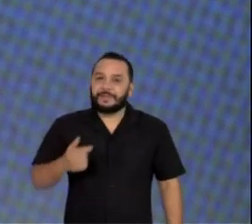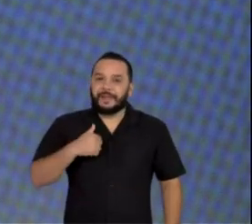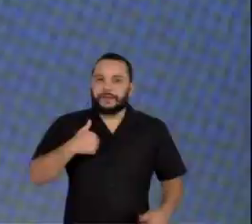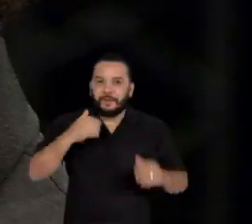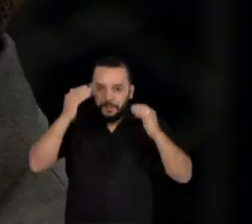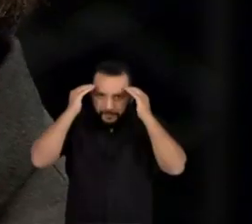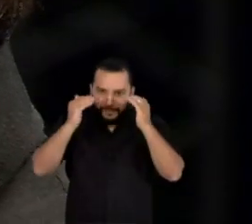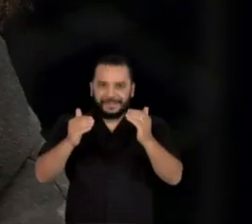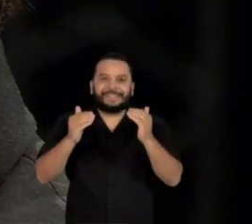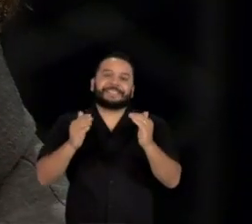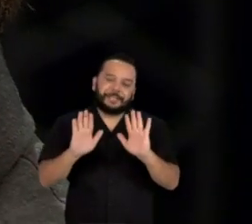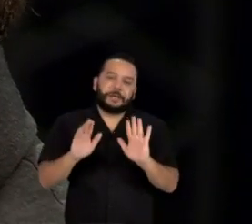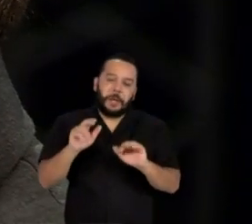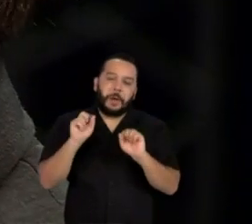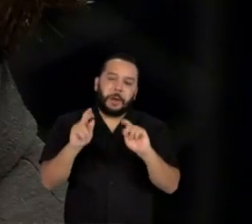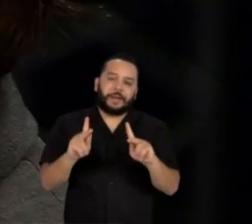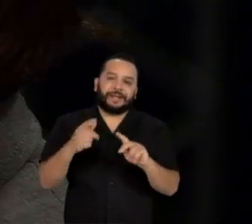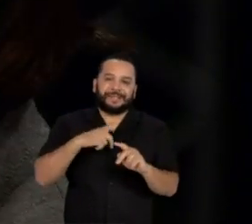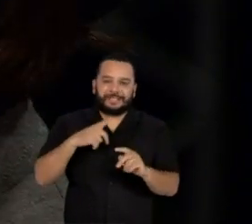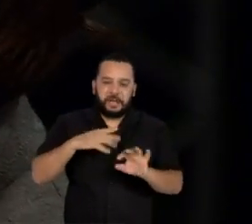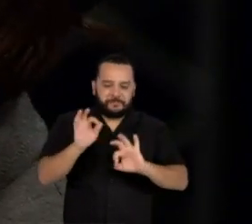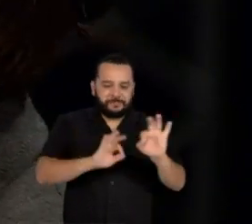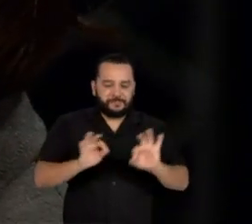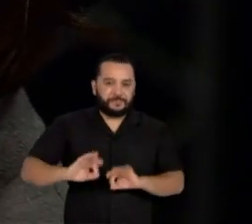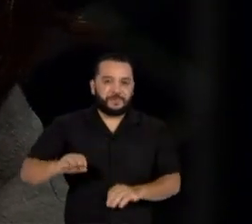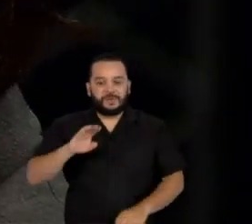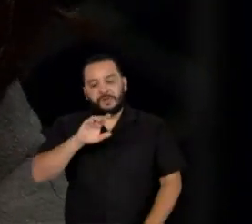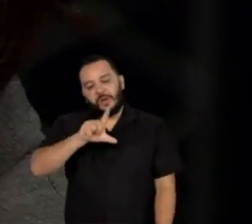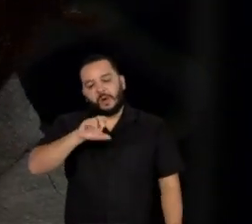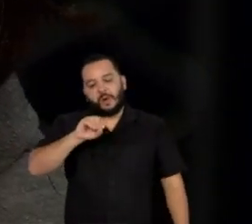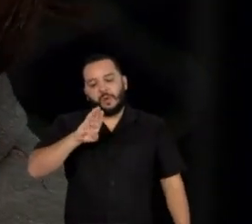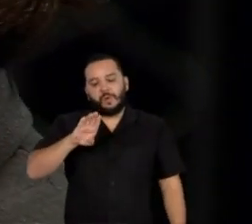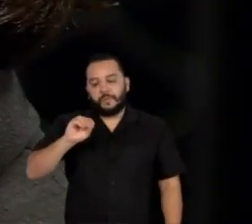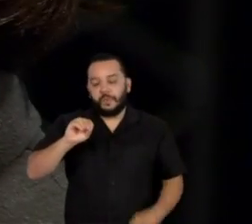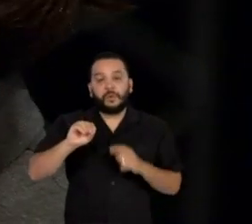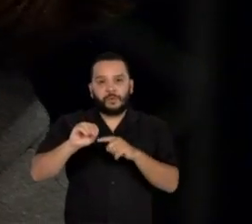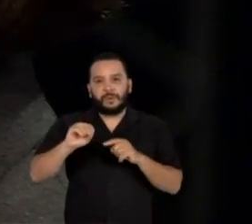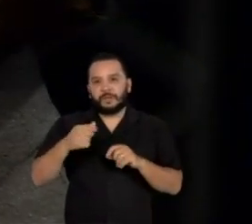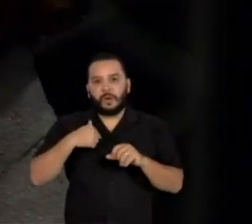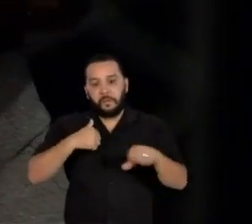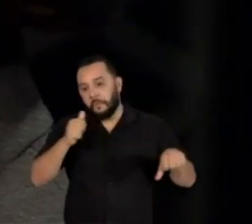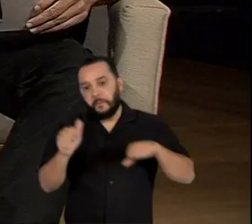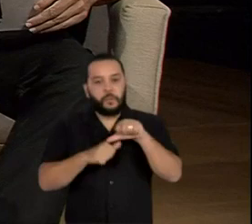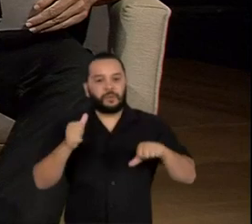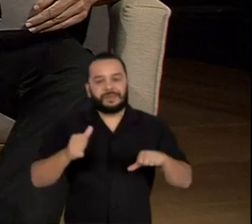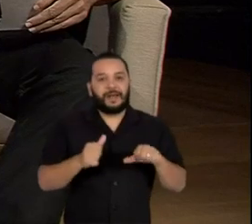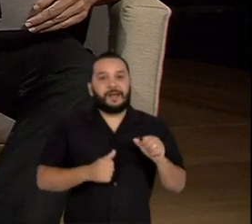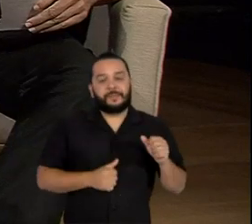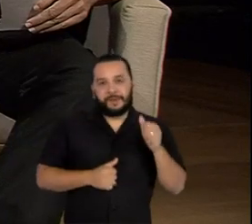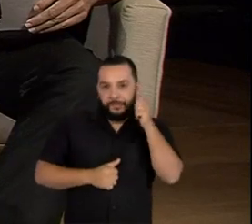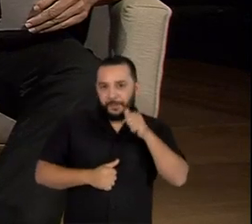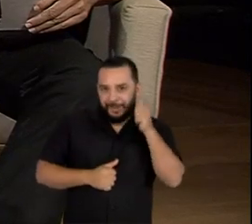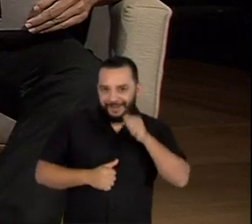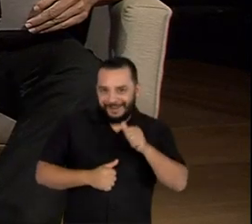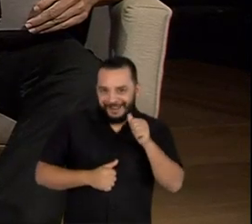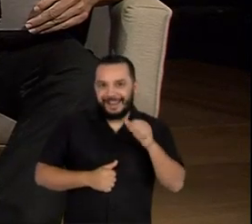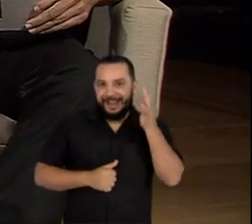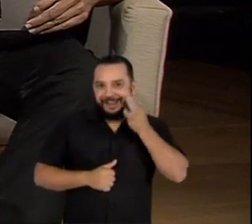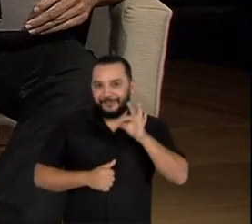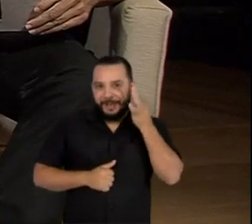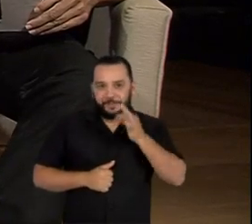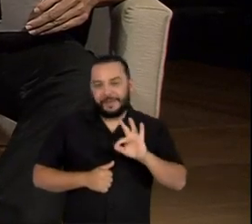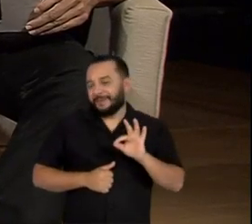obediente, bem amigo, foi lá versionar, porque o Lobo não era só você trocar o gênero, eram todas as citações e tudo,